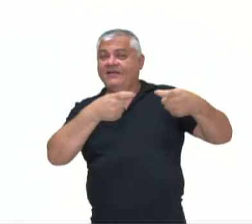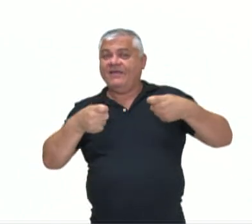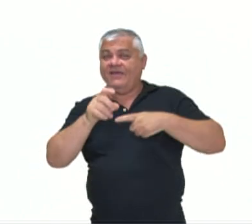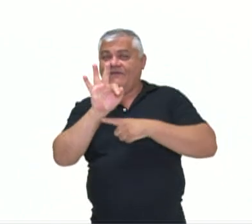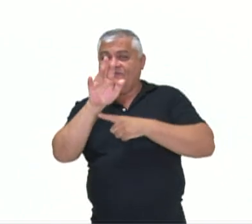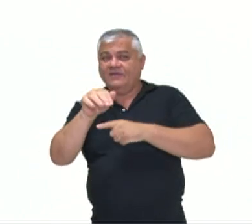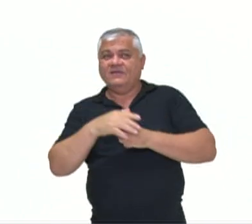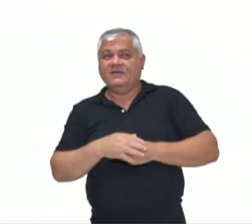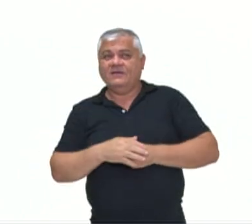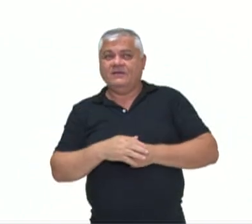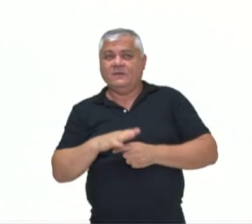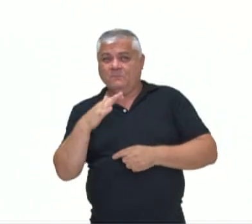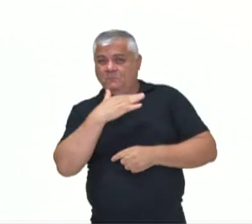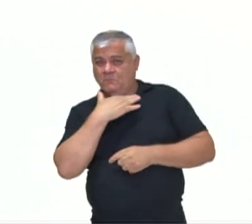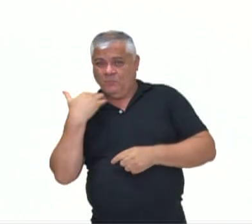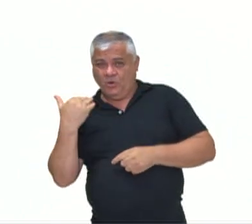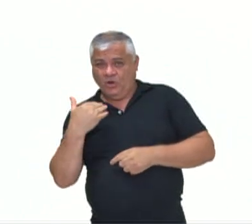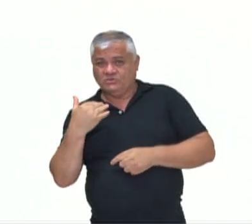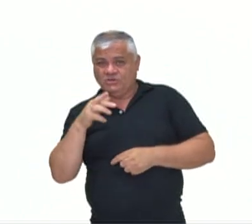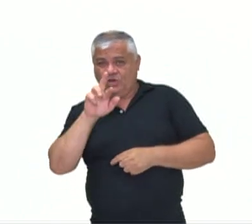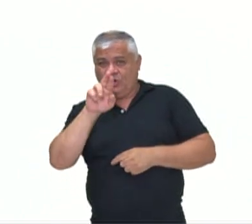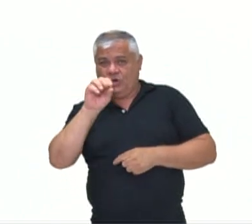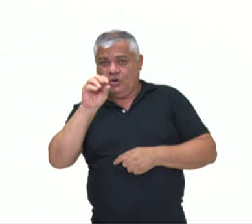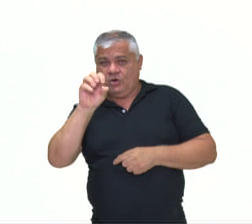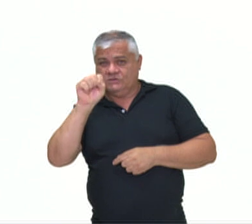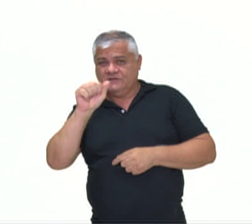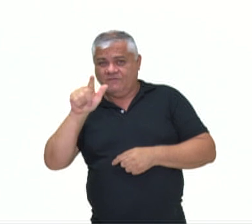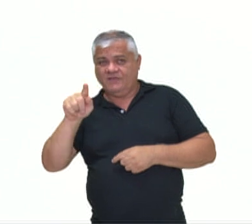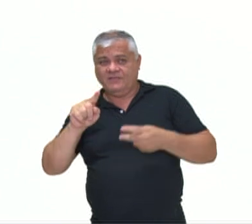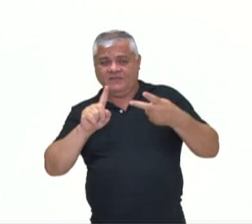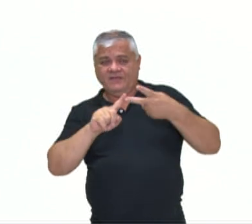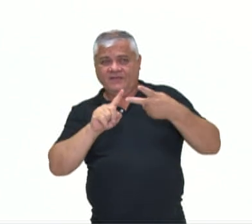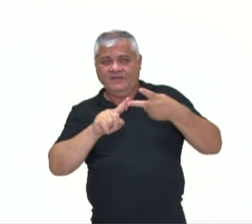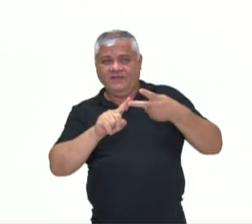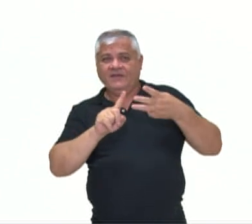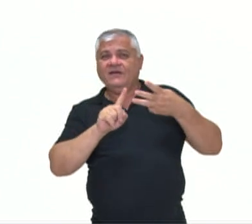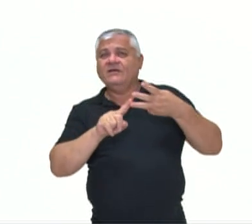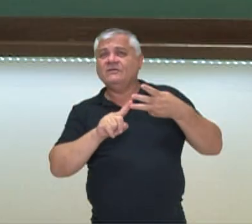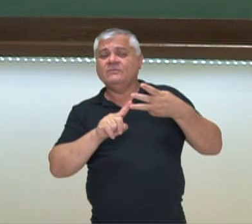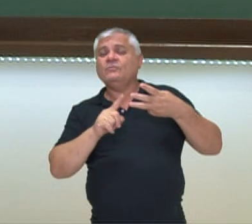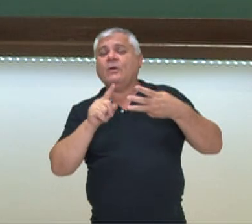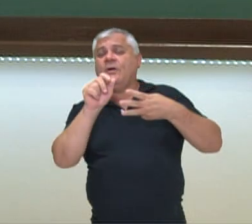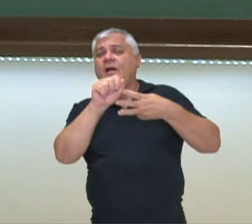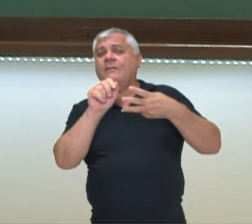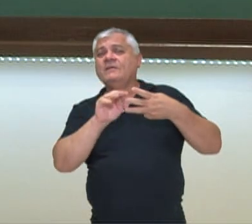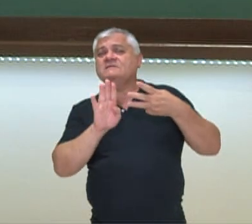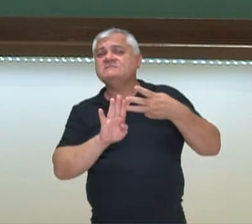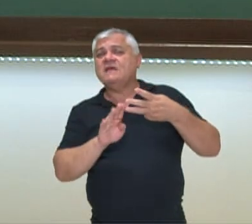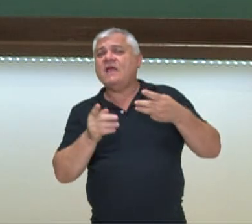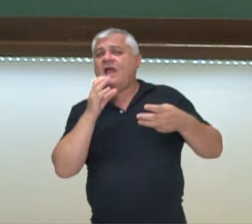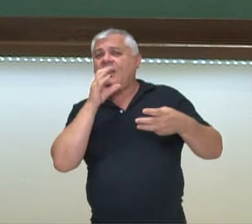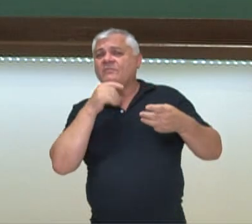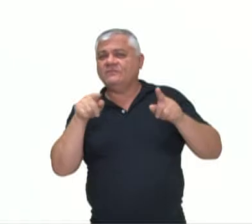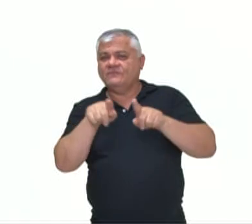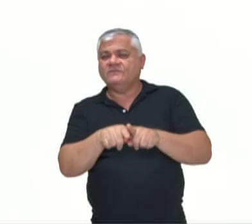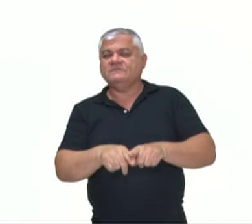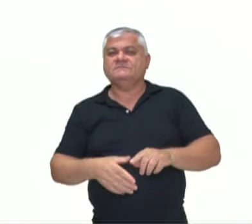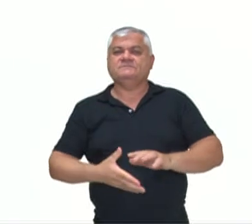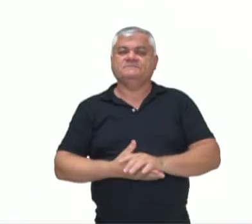morte de Franklin Roosevelt. B, Tratado de Versalhes. Ou C, doutrina Truman. Rapidinho, voltamos já já.